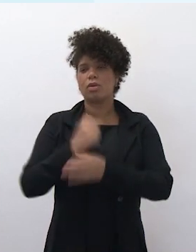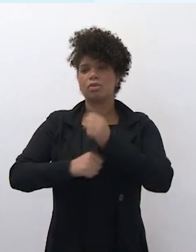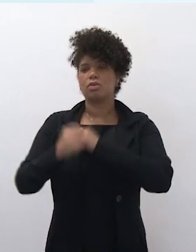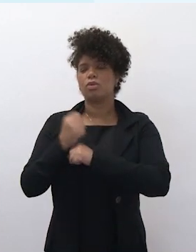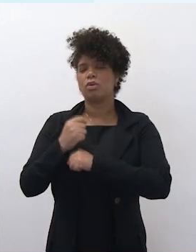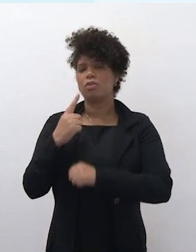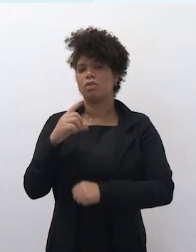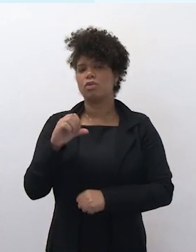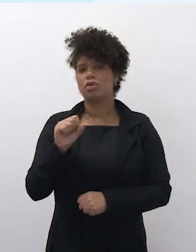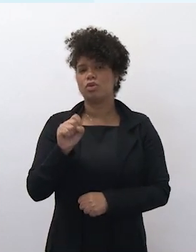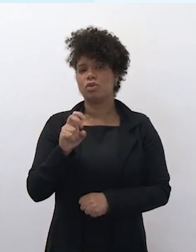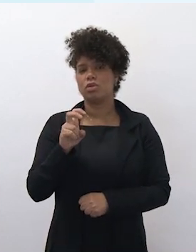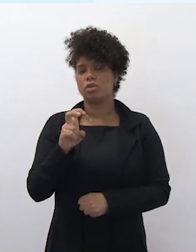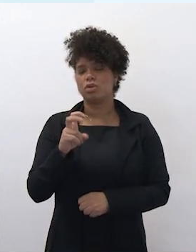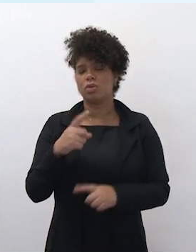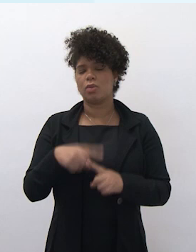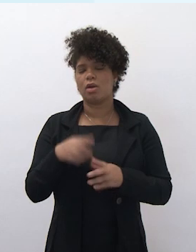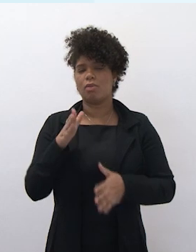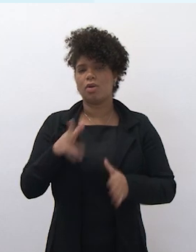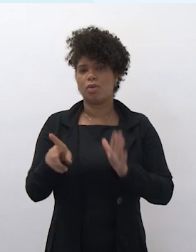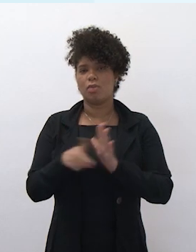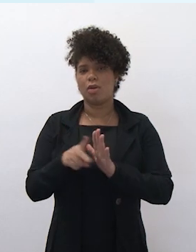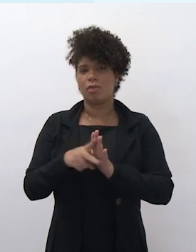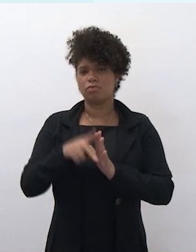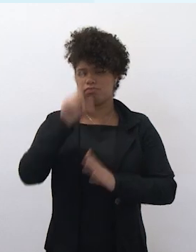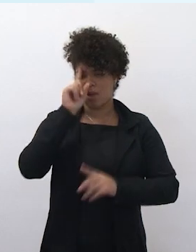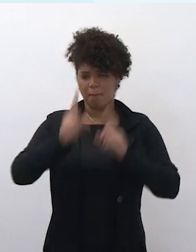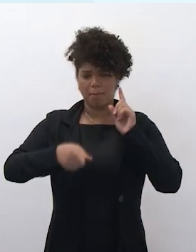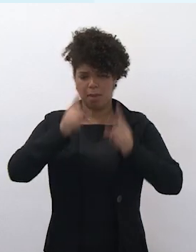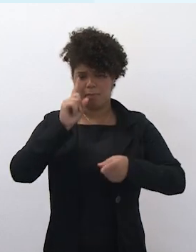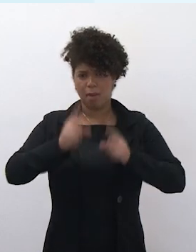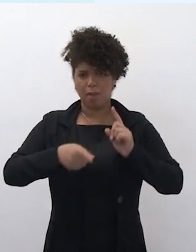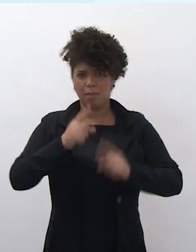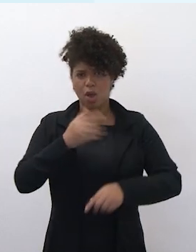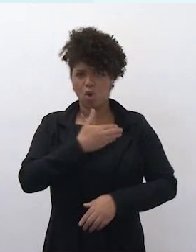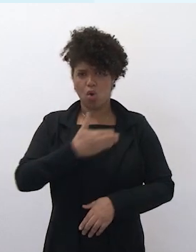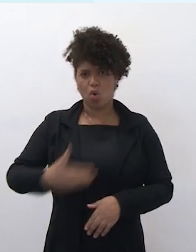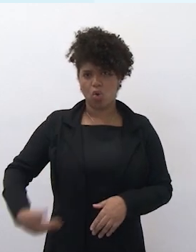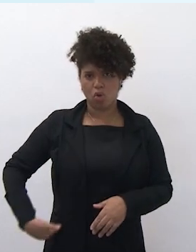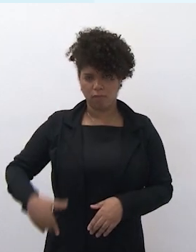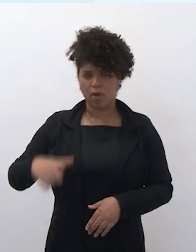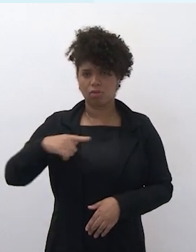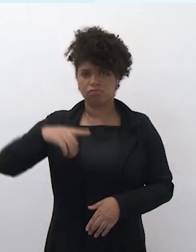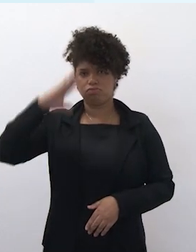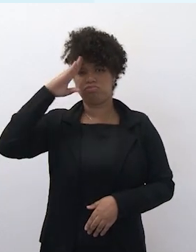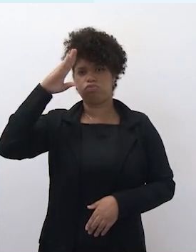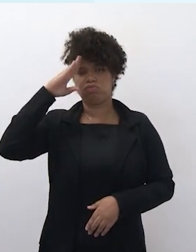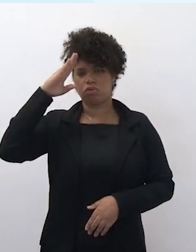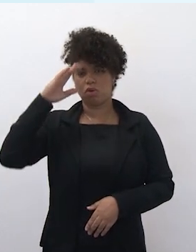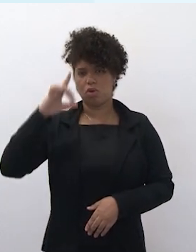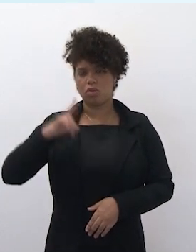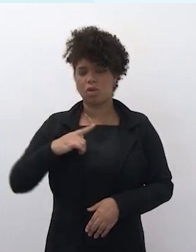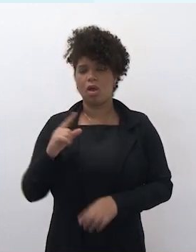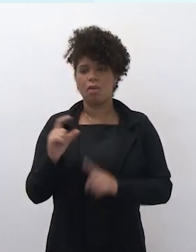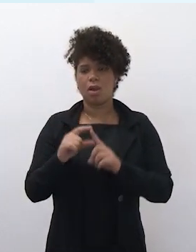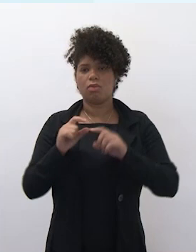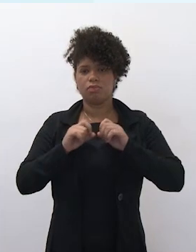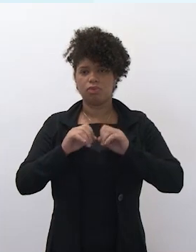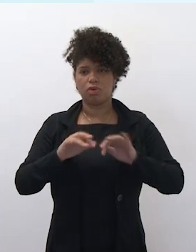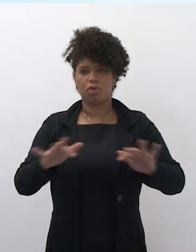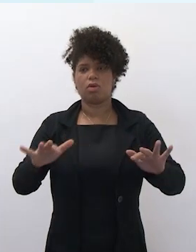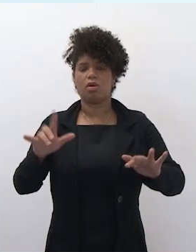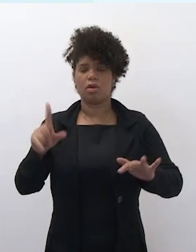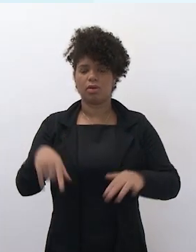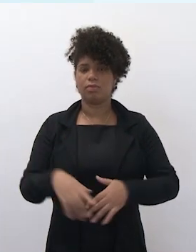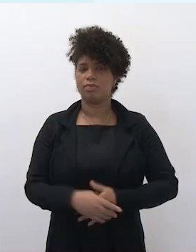ao fim a ditadura militar e diversos setores da população passam a utilizar mais frequentemente o termo, né? Então, se a gente